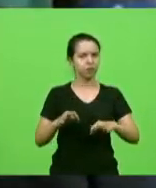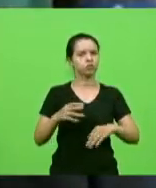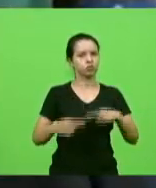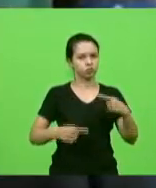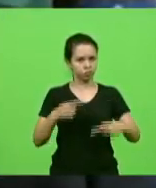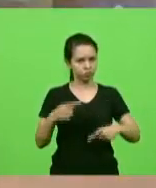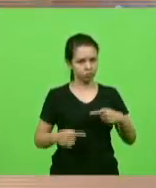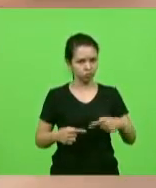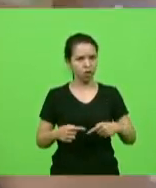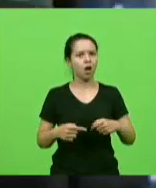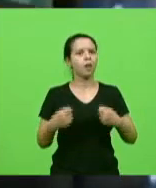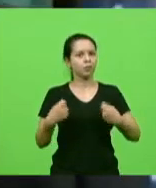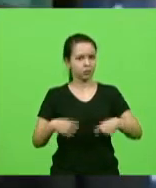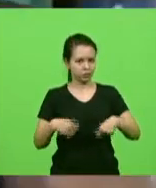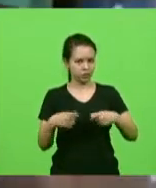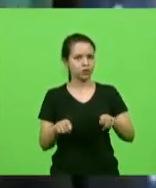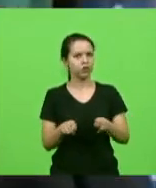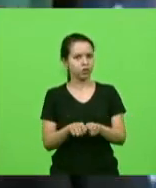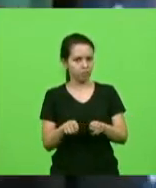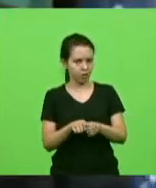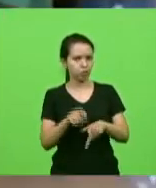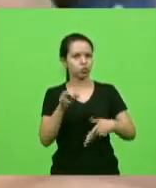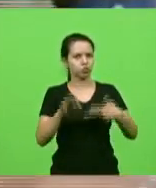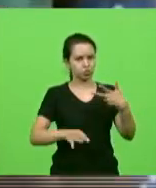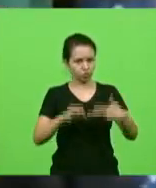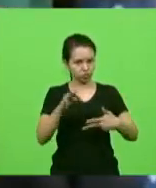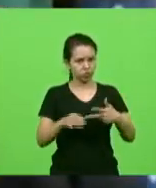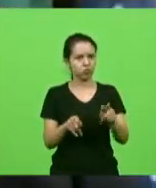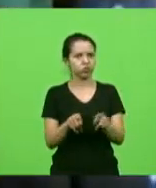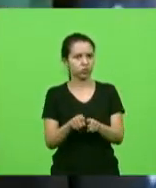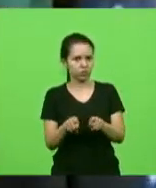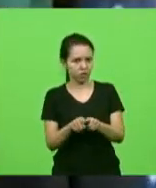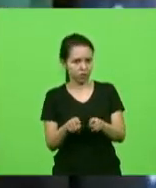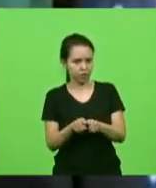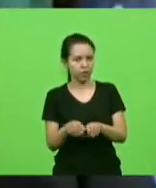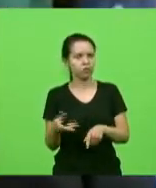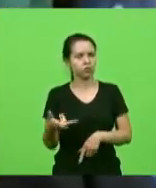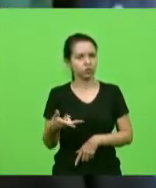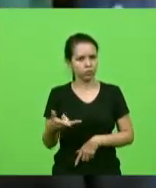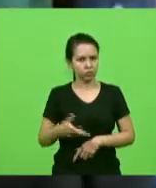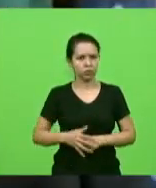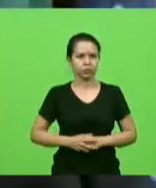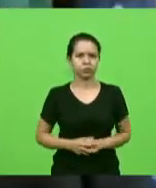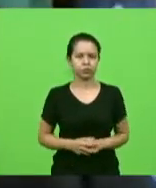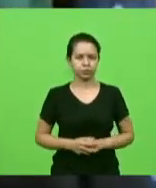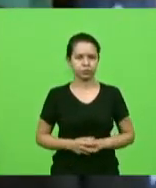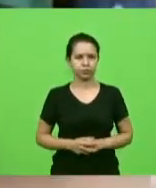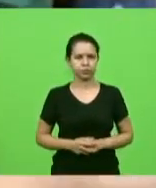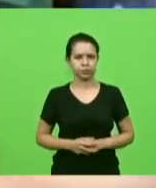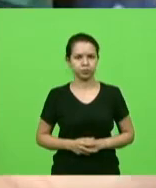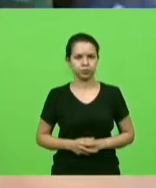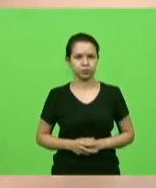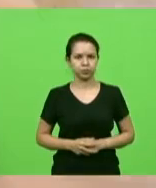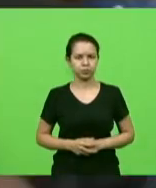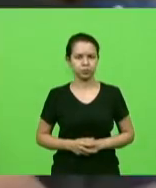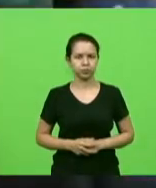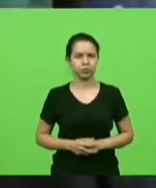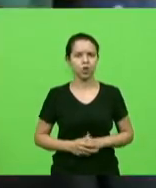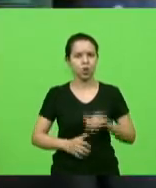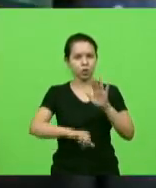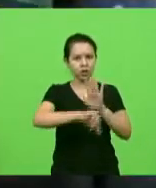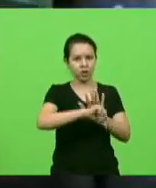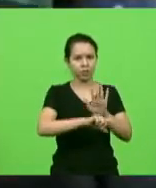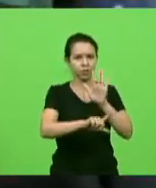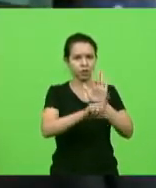imprescindível que existem substrato jurídico mínimo que viabilize a sua subsunção aos que temos aos